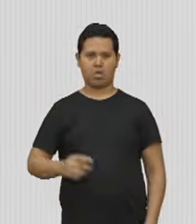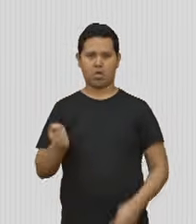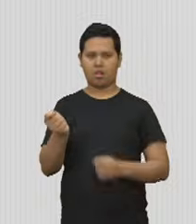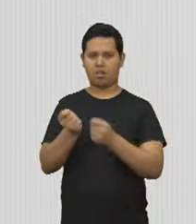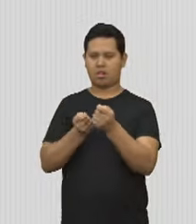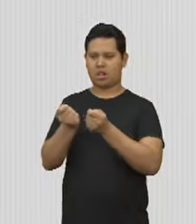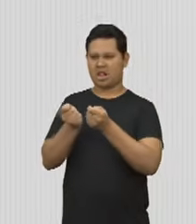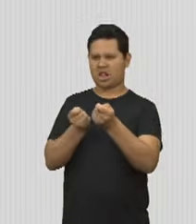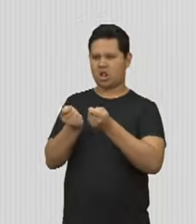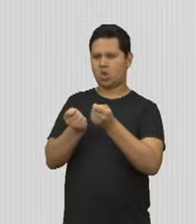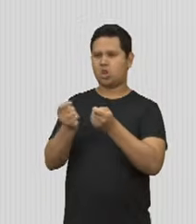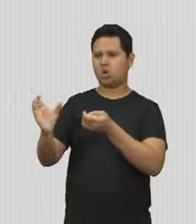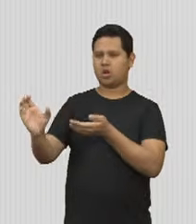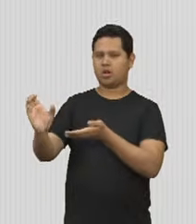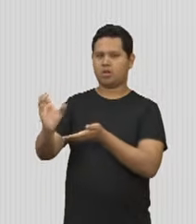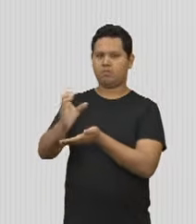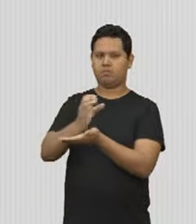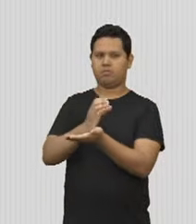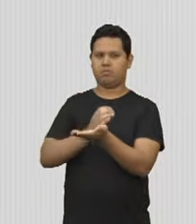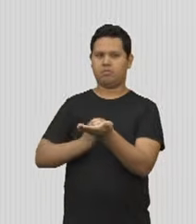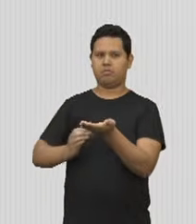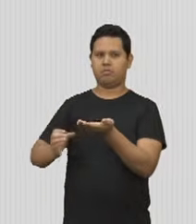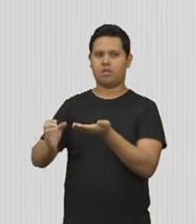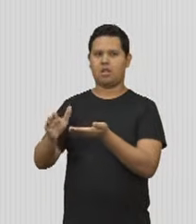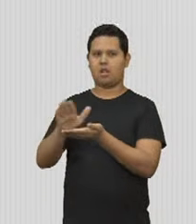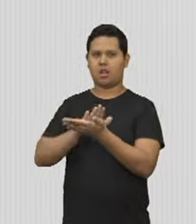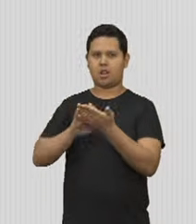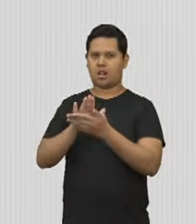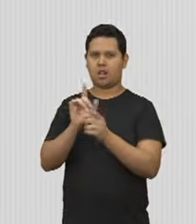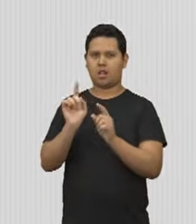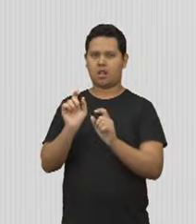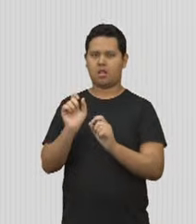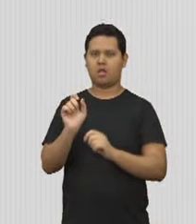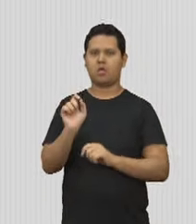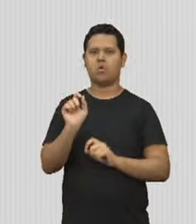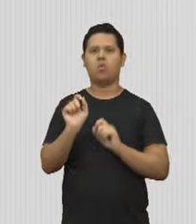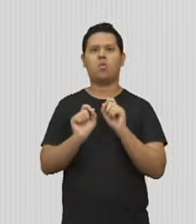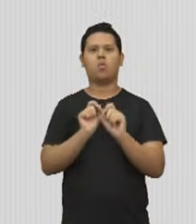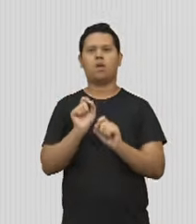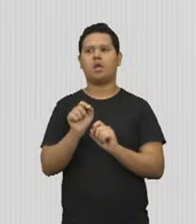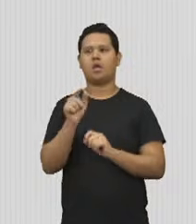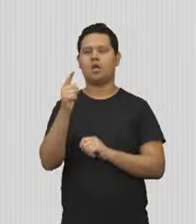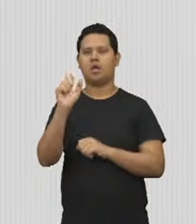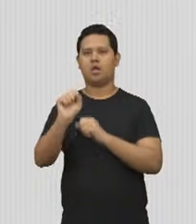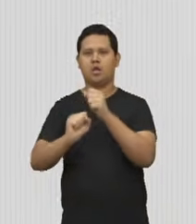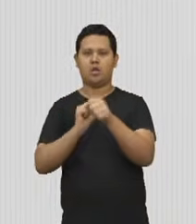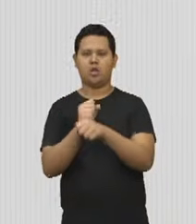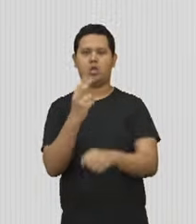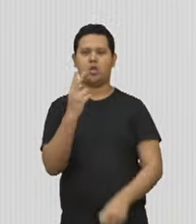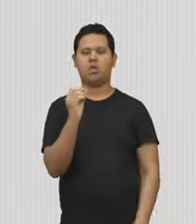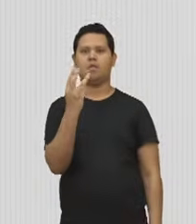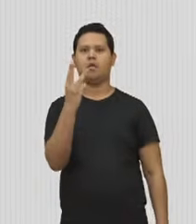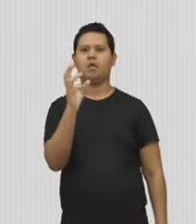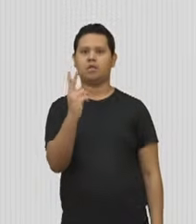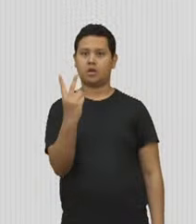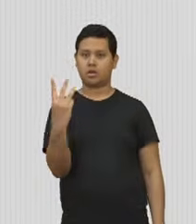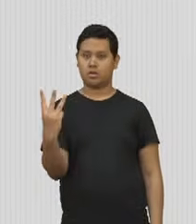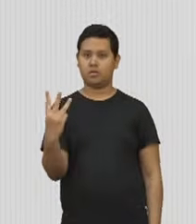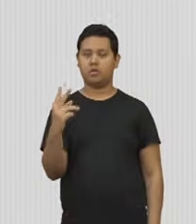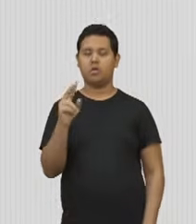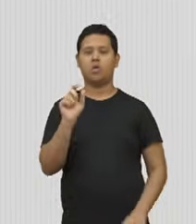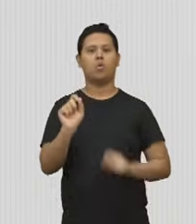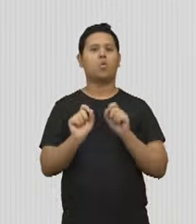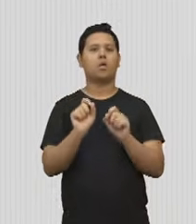do que ele recebe de ICMS e ICS. Na verdade, a partir de 2032, o município passará a receber